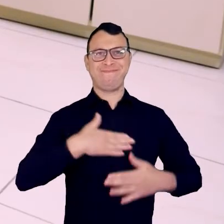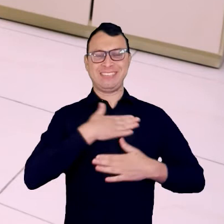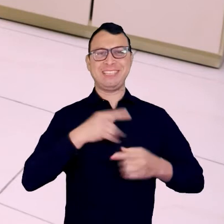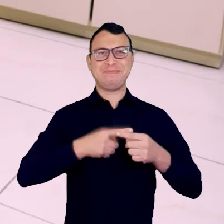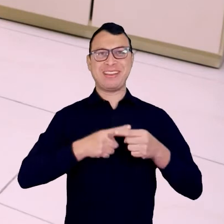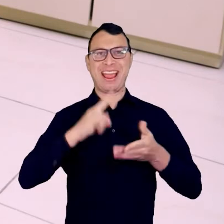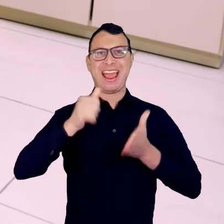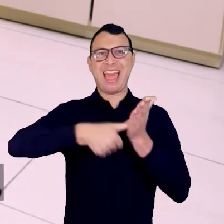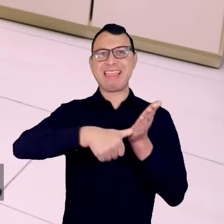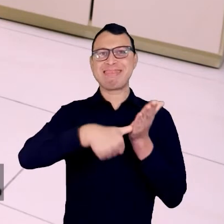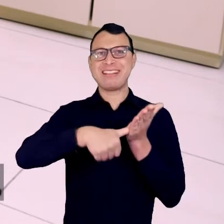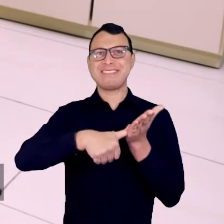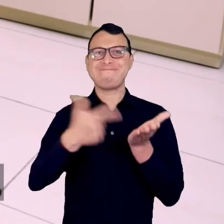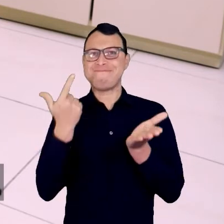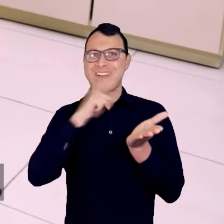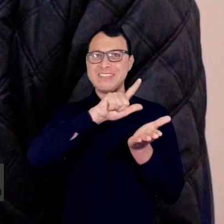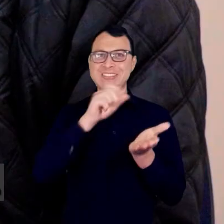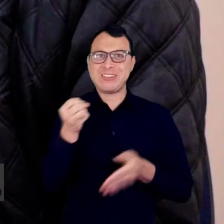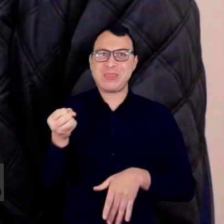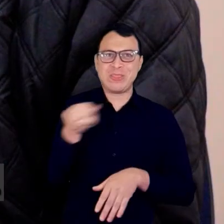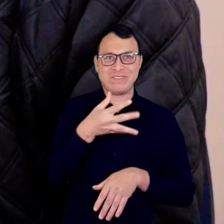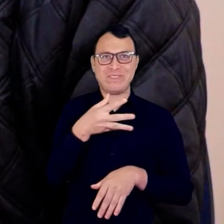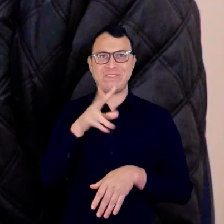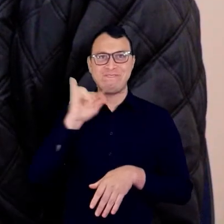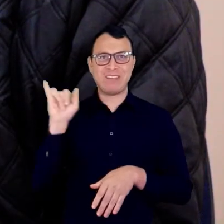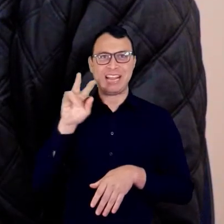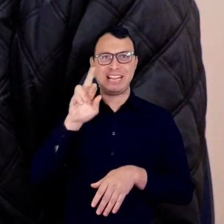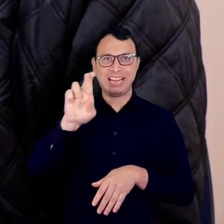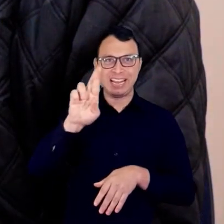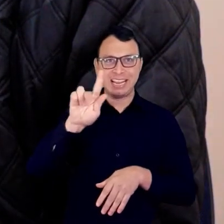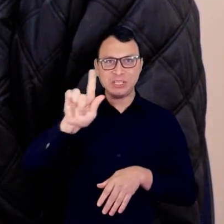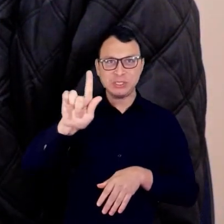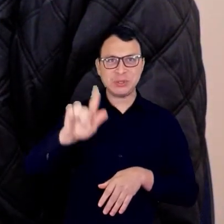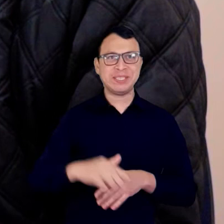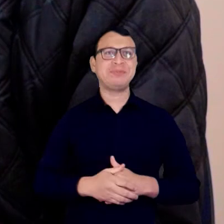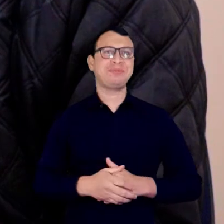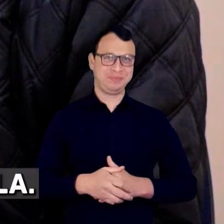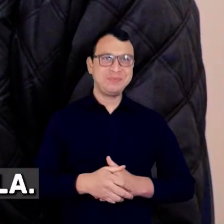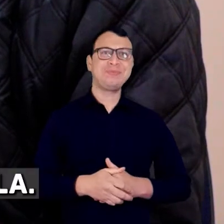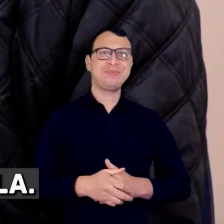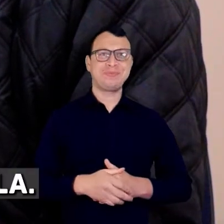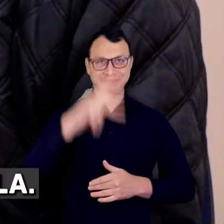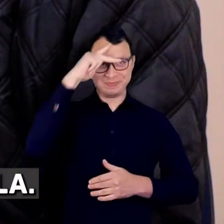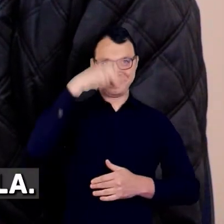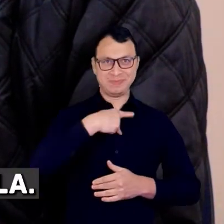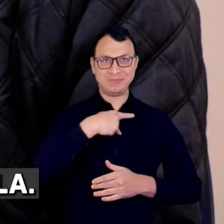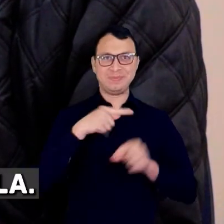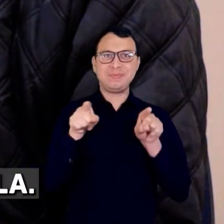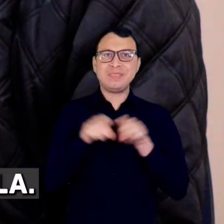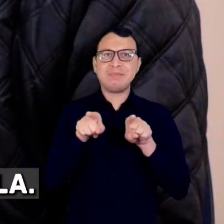poder tirar a identidade dela, que tanto a gente estava tentando lutar, né. Agora, com esse papel, a gente vai conseguir. A gente vai ter autonomia